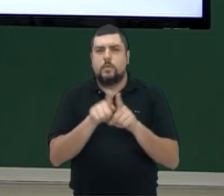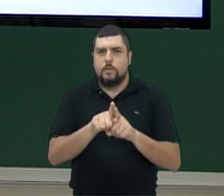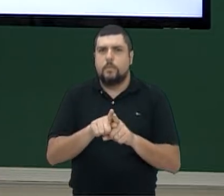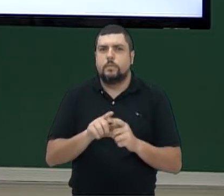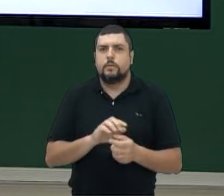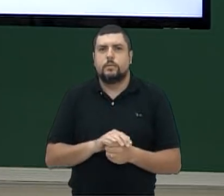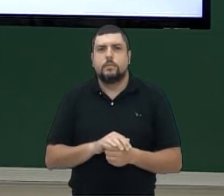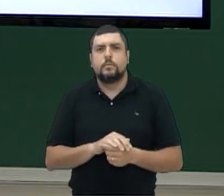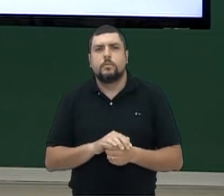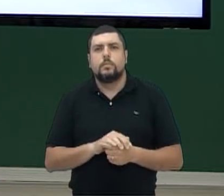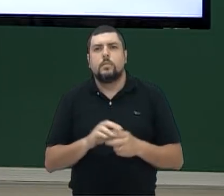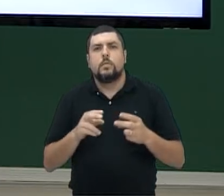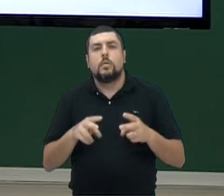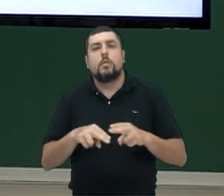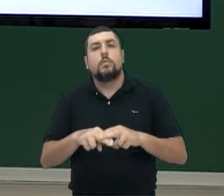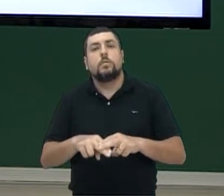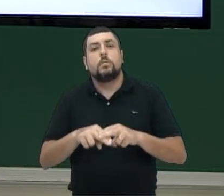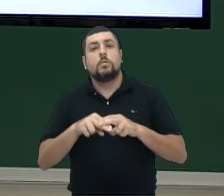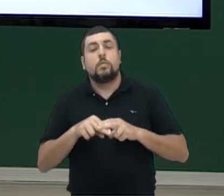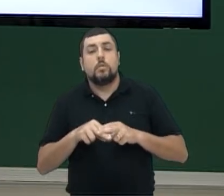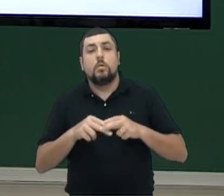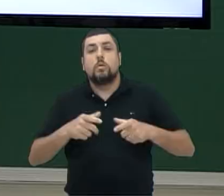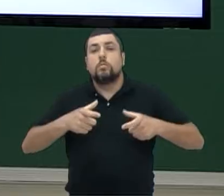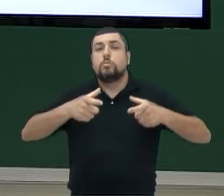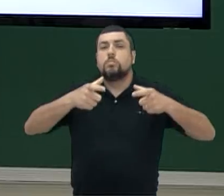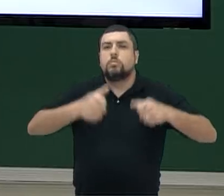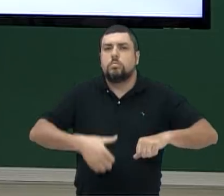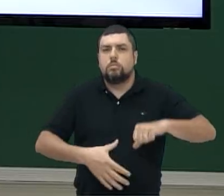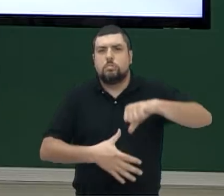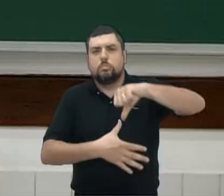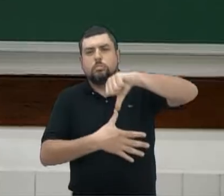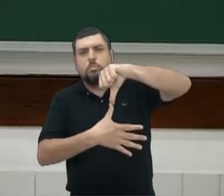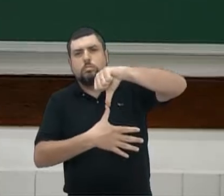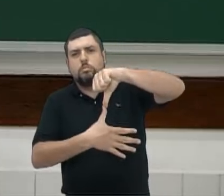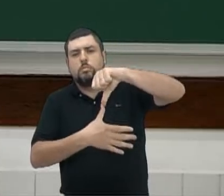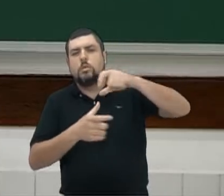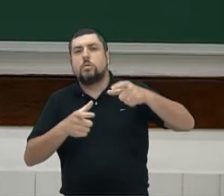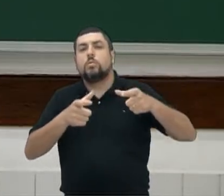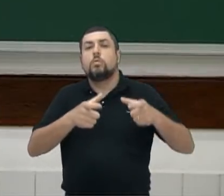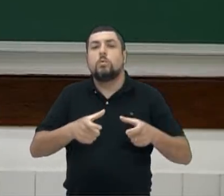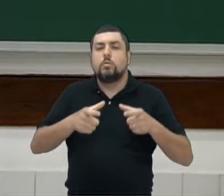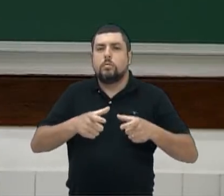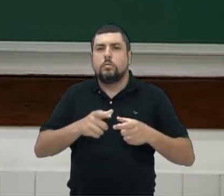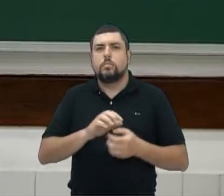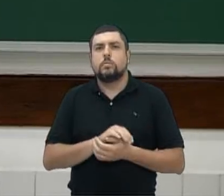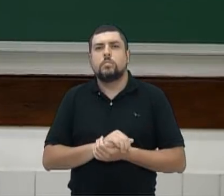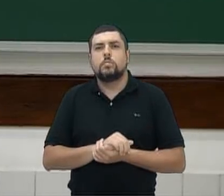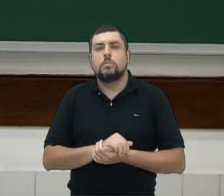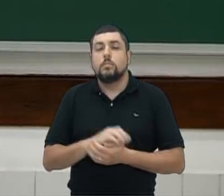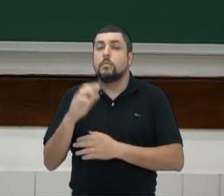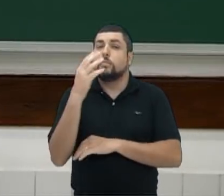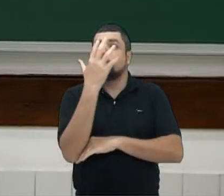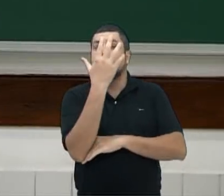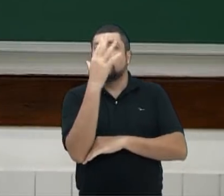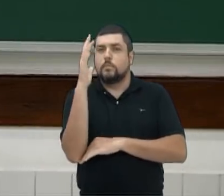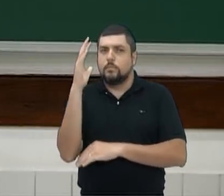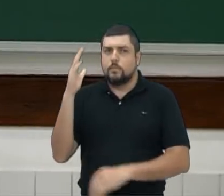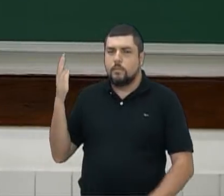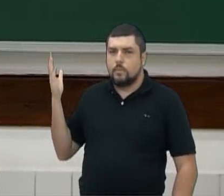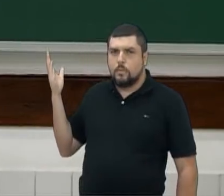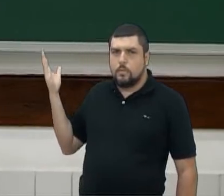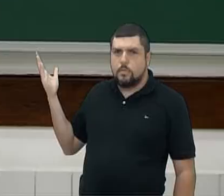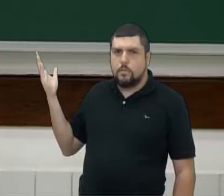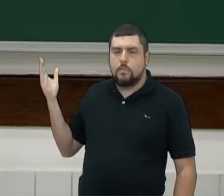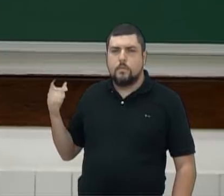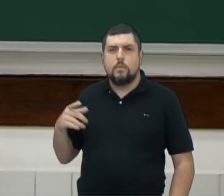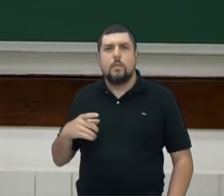sua localização geográfica no continente. Essas florestas tropicais, elas podem dispor de